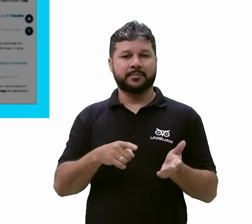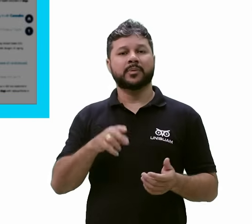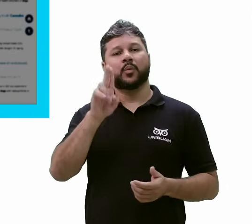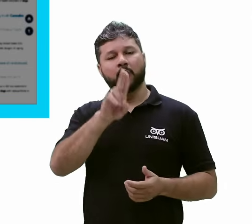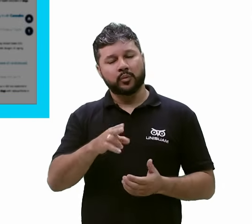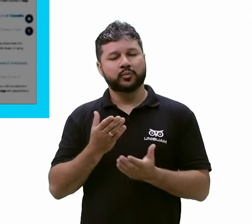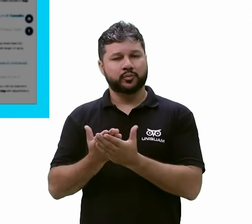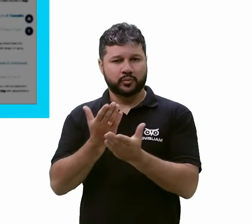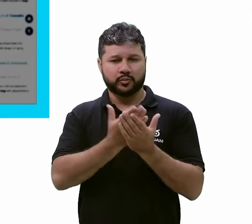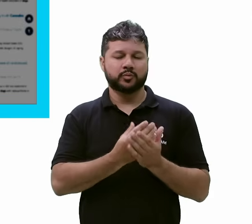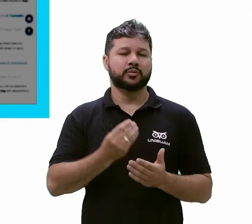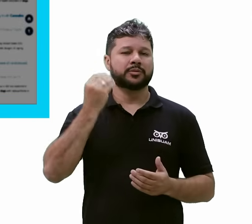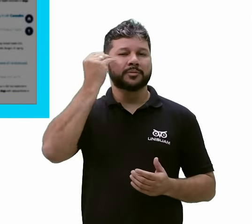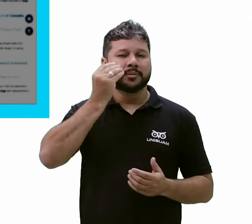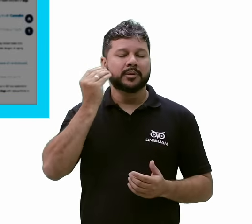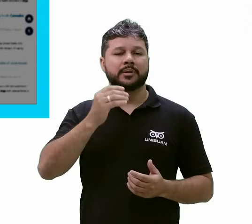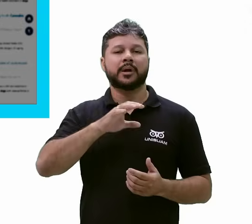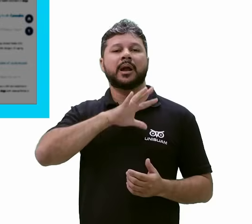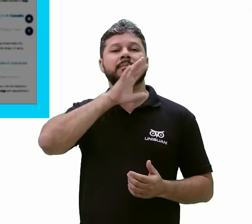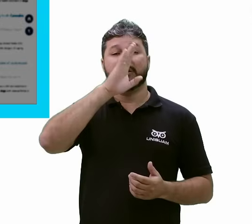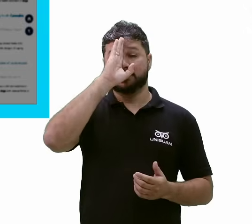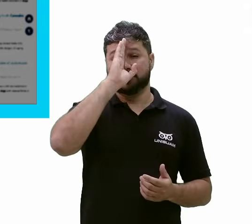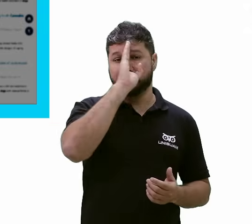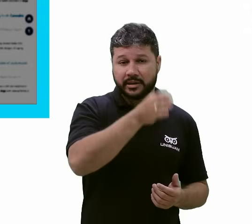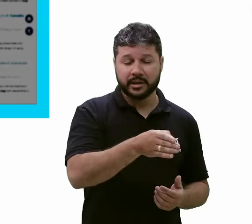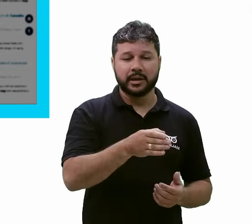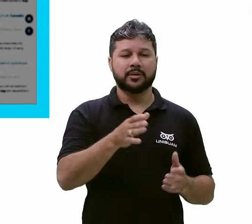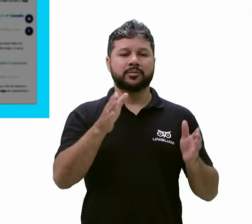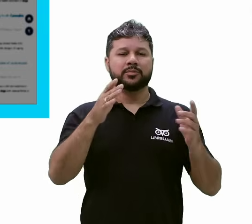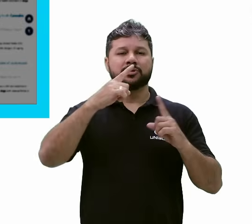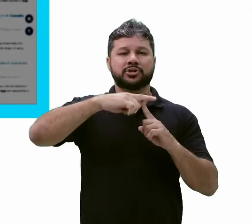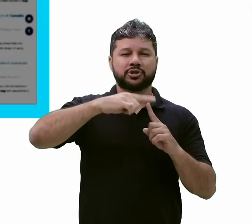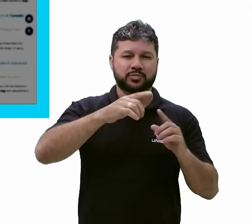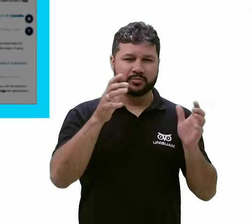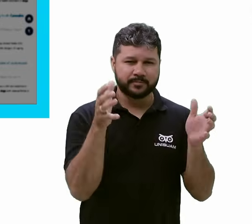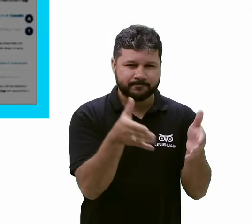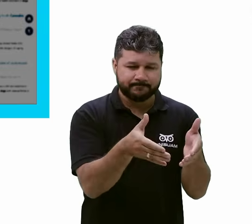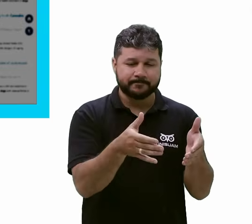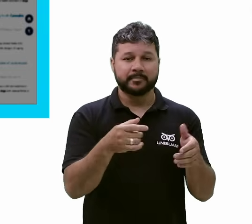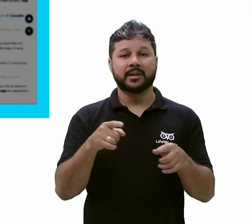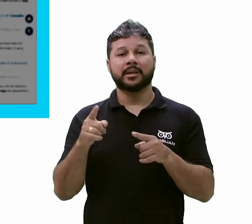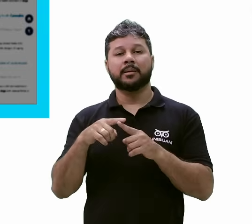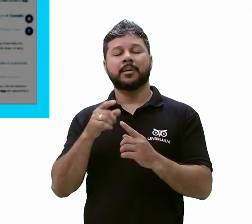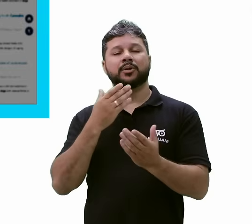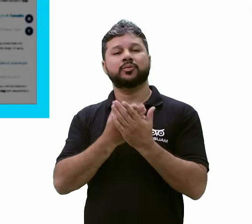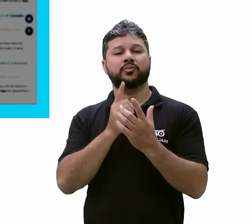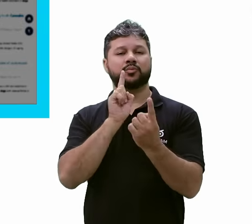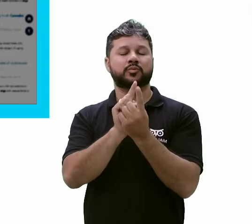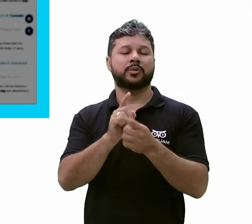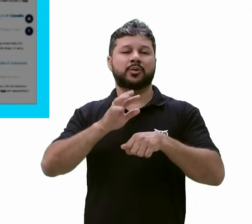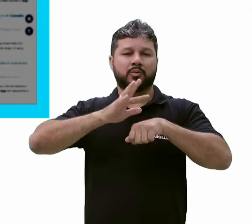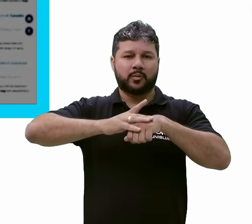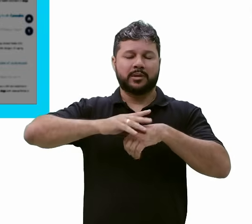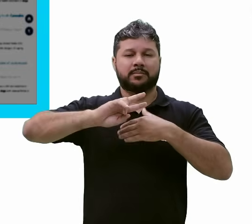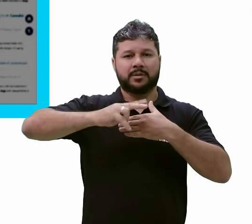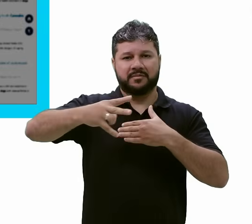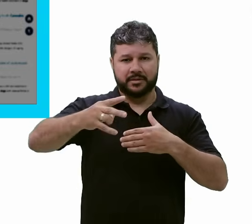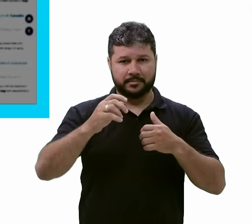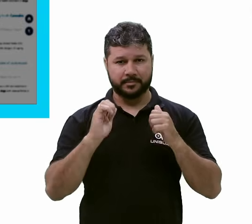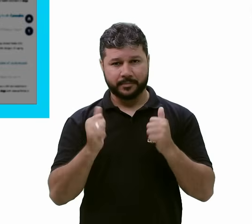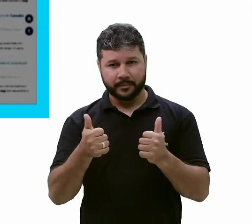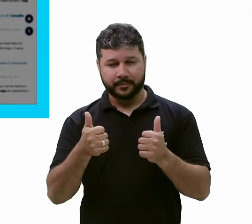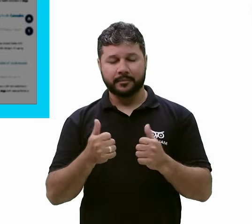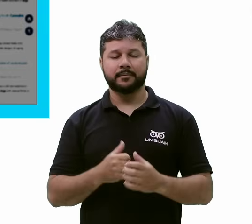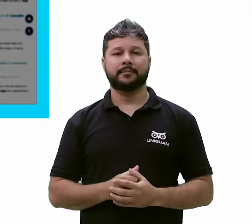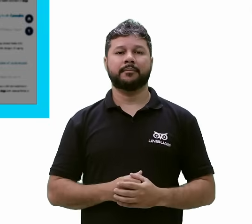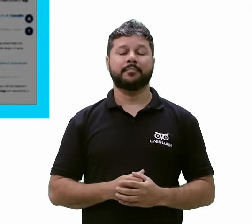pesquisa? Você vai usar os estudos experimentais com animais diretos da espécie que você está falando e os estudos clínicos de doença e efeito, tá